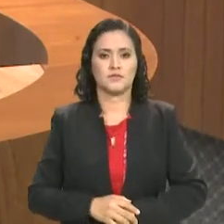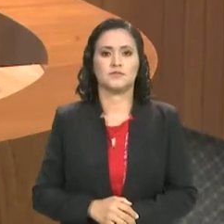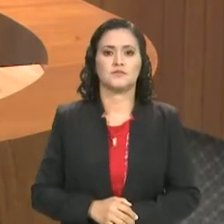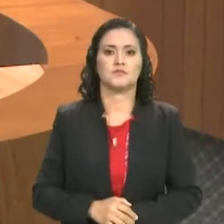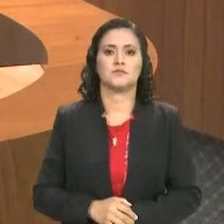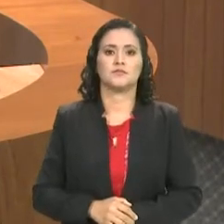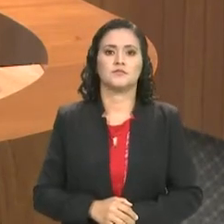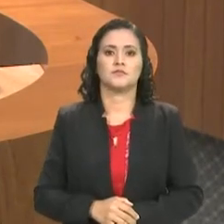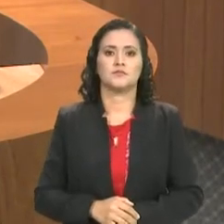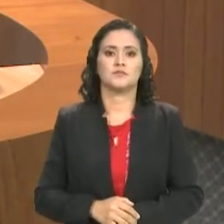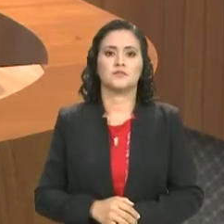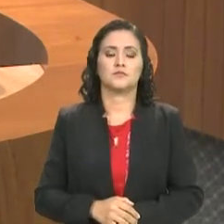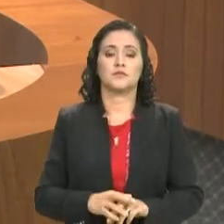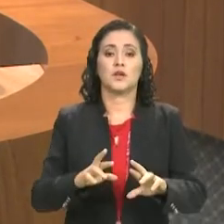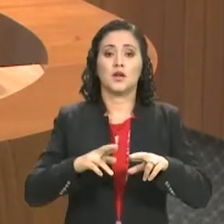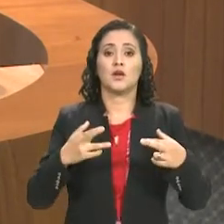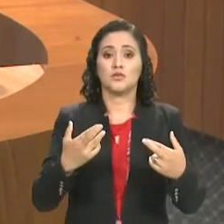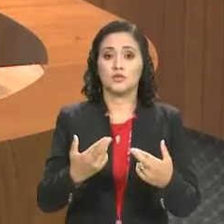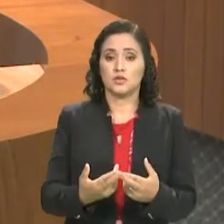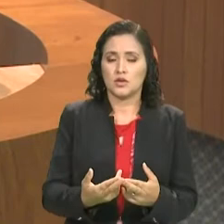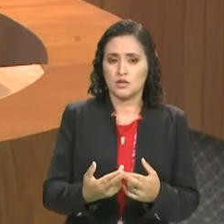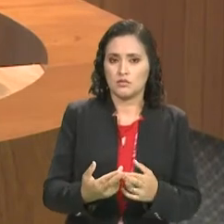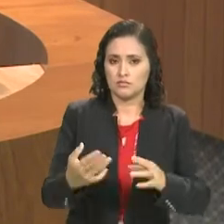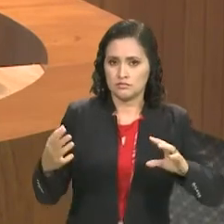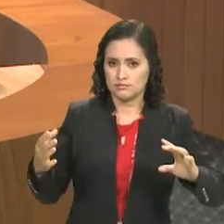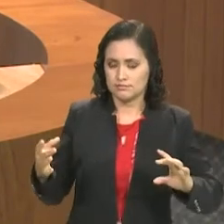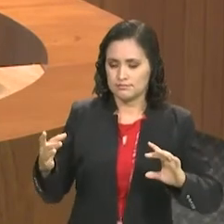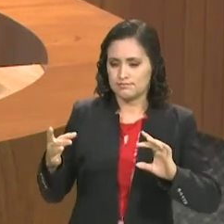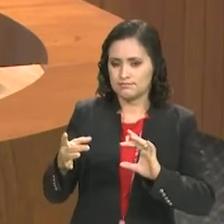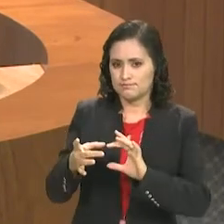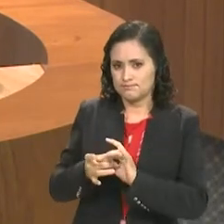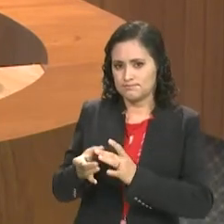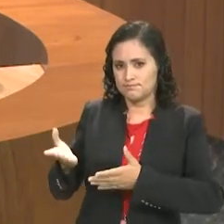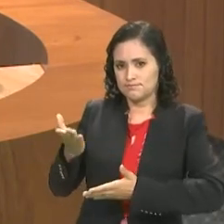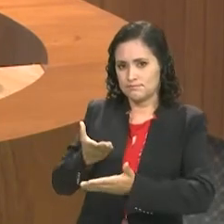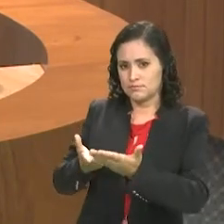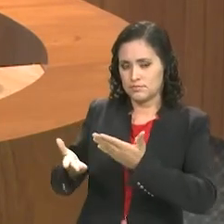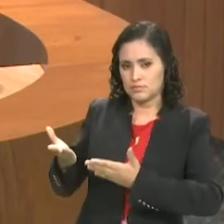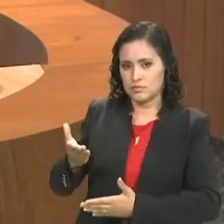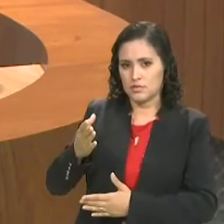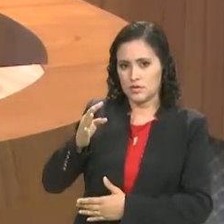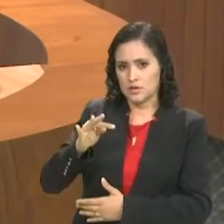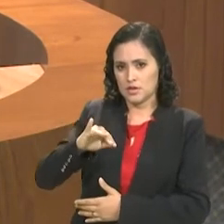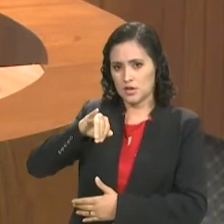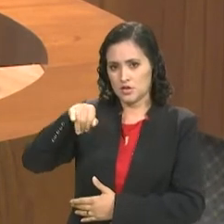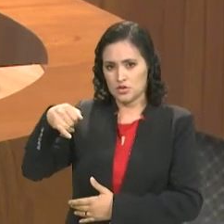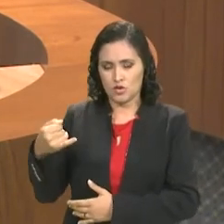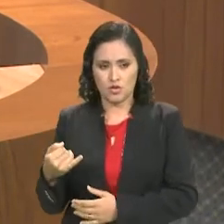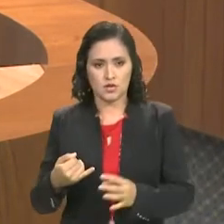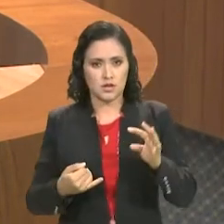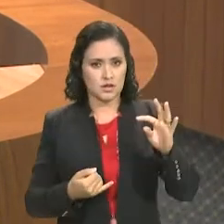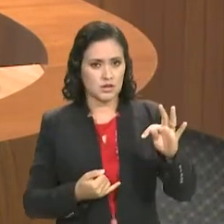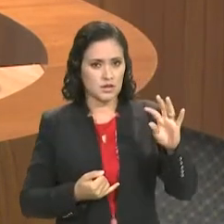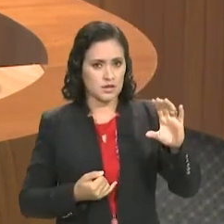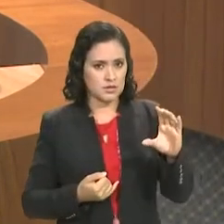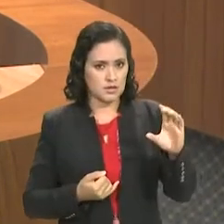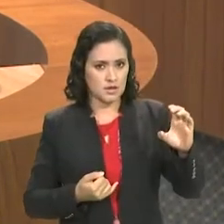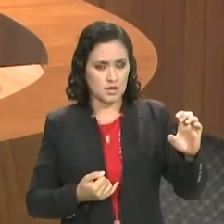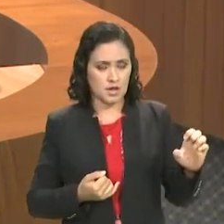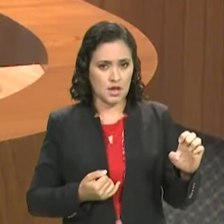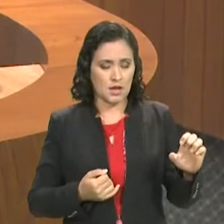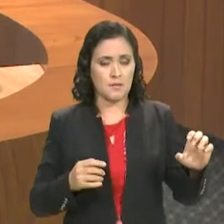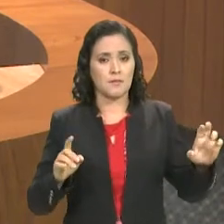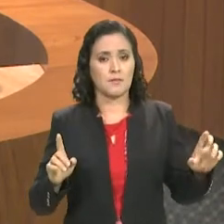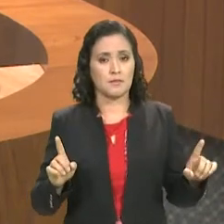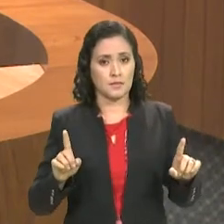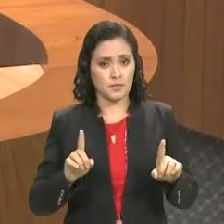de conciliação entre o Tribunal de Justiça do Maranhão e o Tribunal de Contas do Estado, aonde ali, naquela audiência pública,